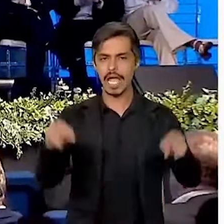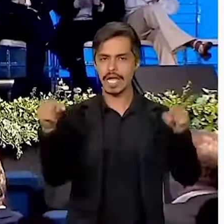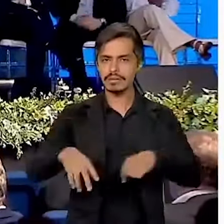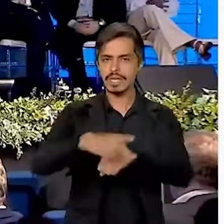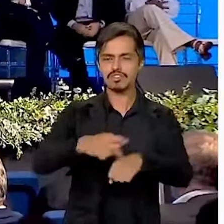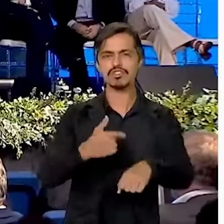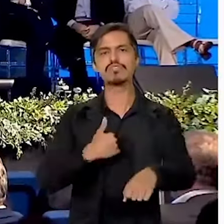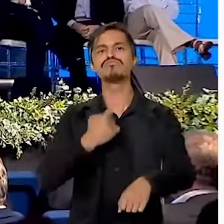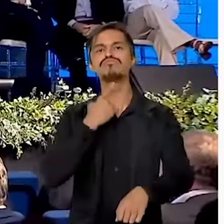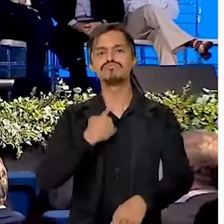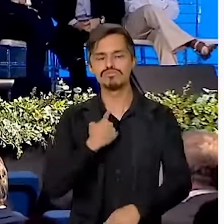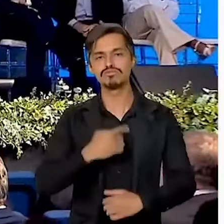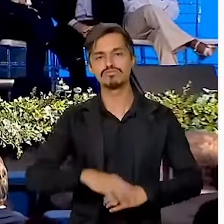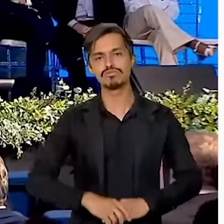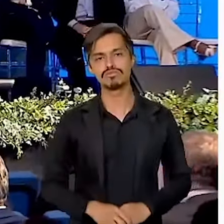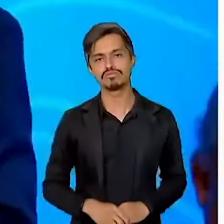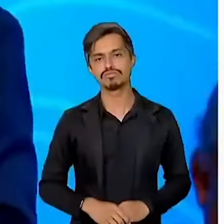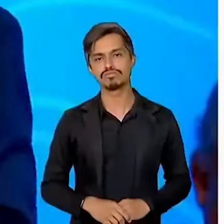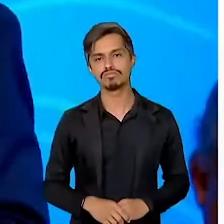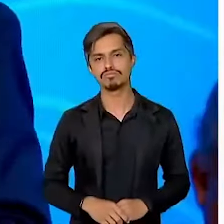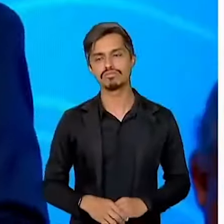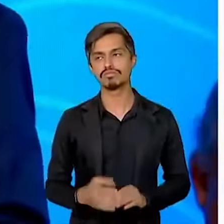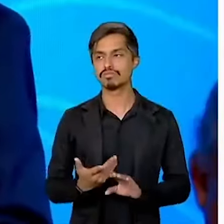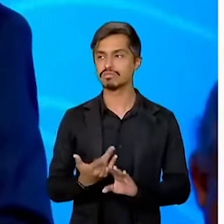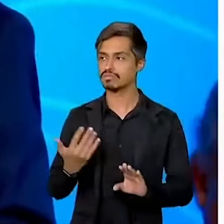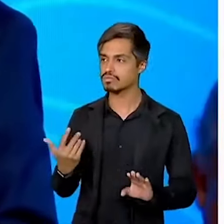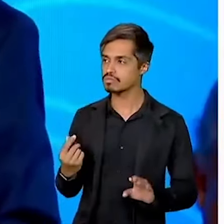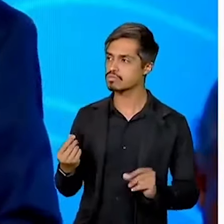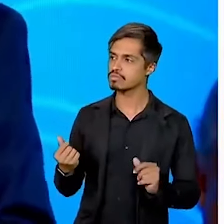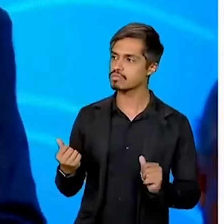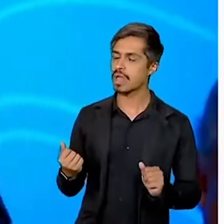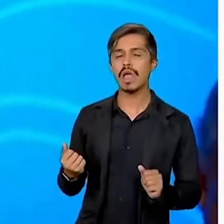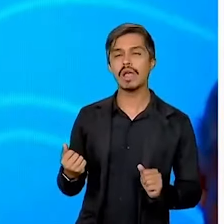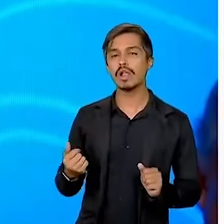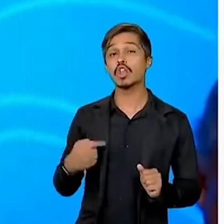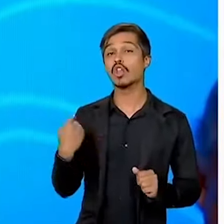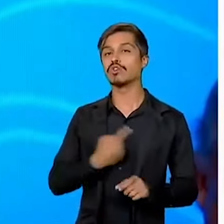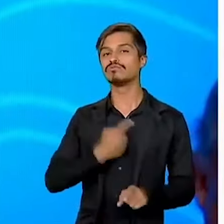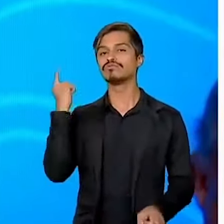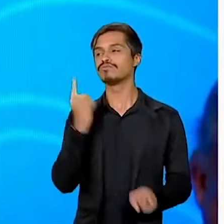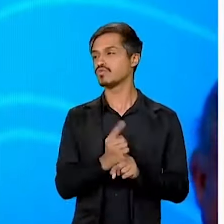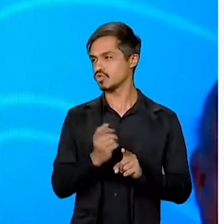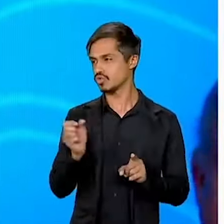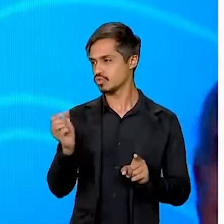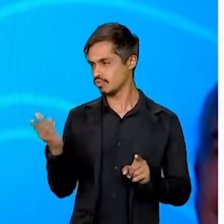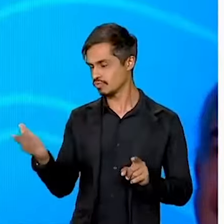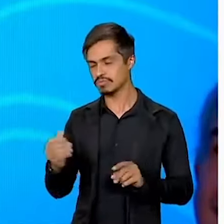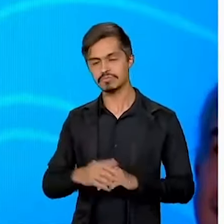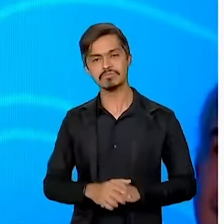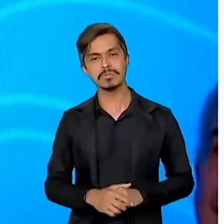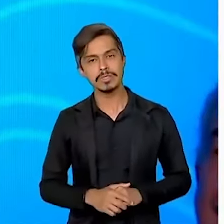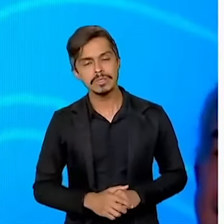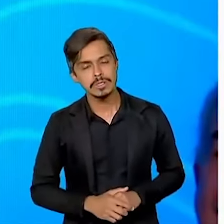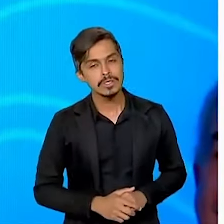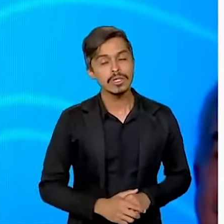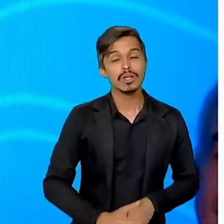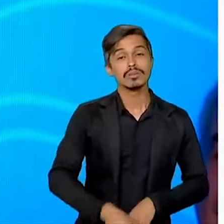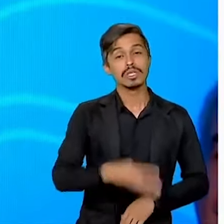É esse país que eu quero. Esses dias, nós descobrimos, Sérgio, que